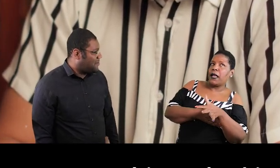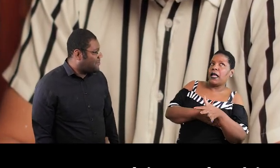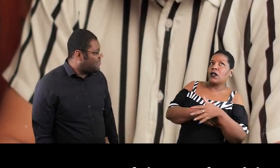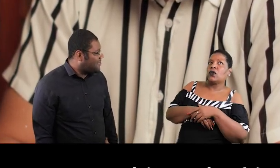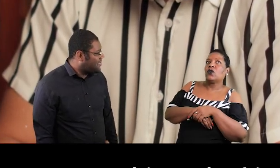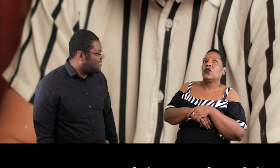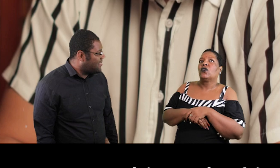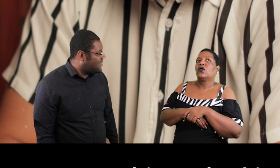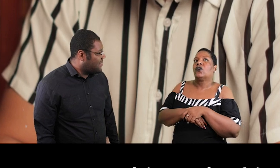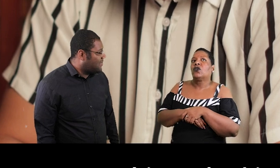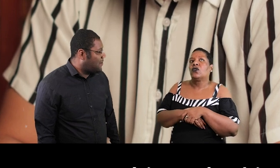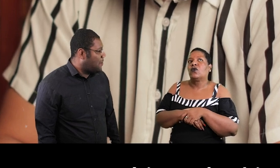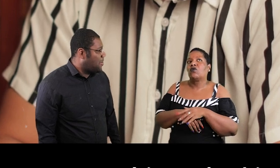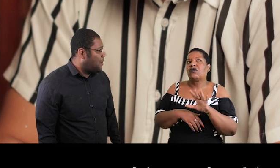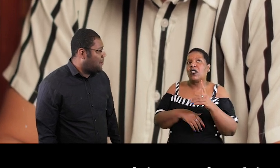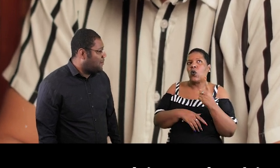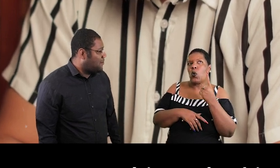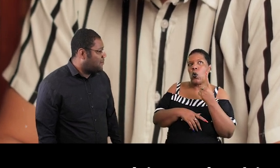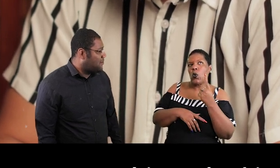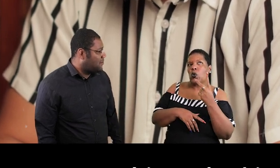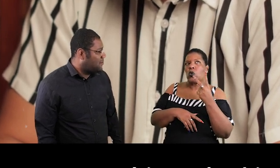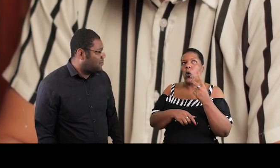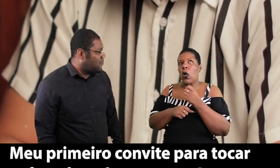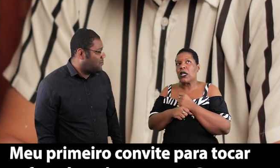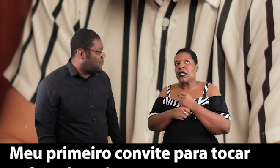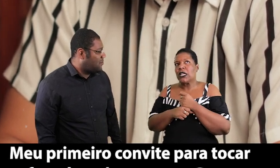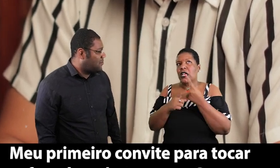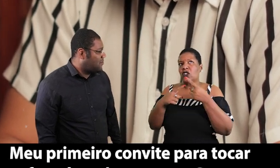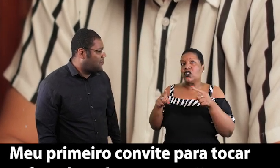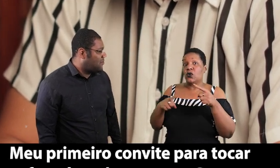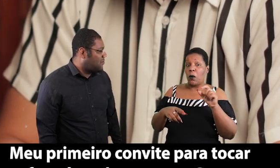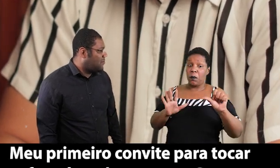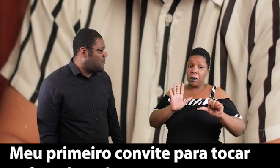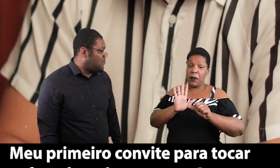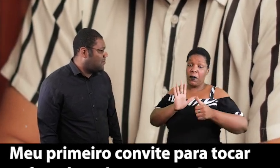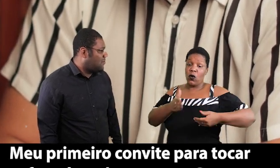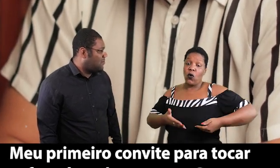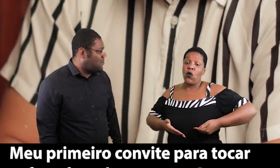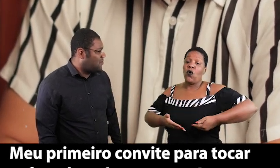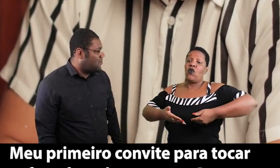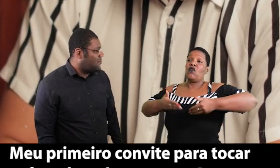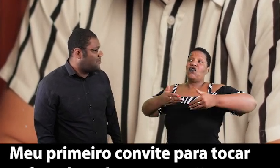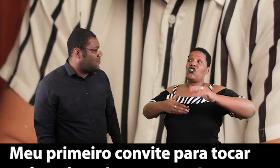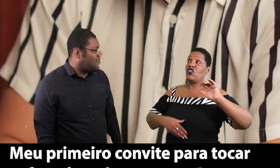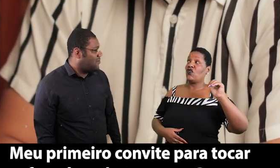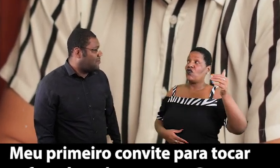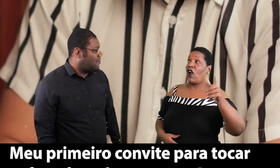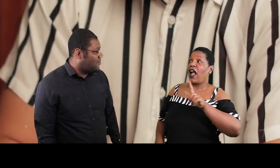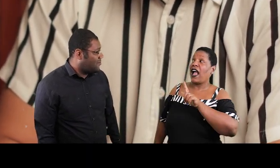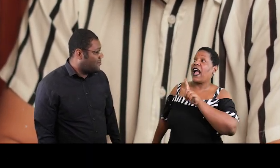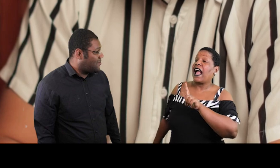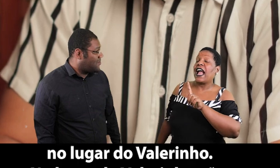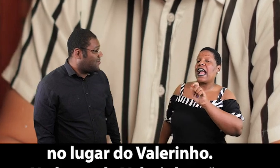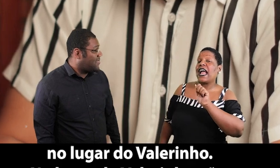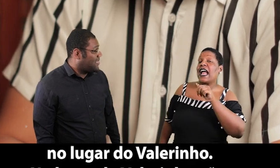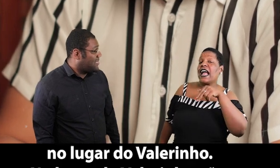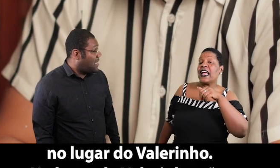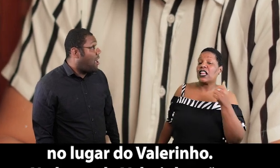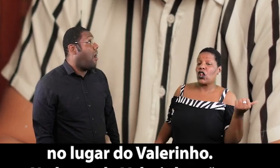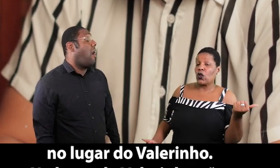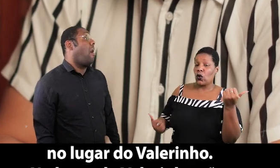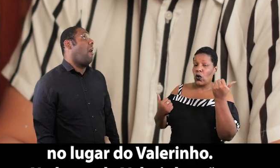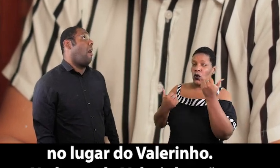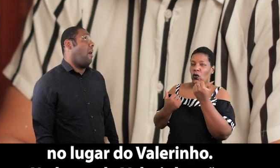tipo, com 1 ou 2 anos de música, veio o primeiro convite pra tocar fora do país. Tocar Caramba. em Gana, no lugar do